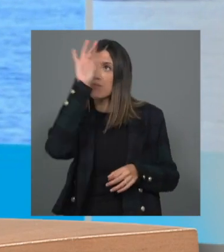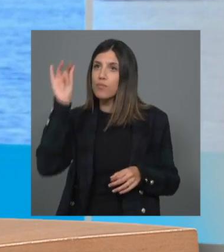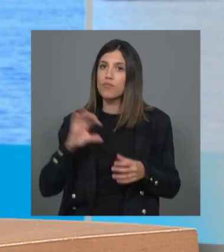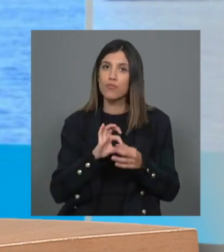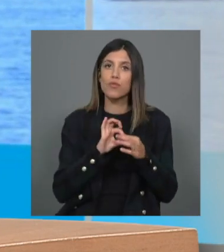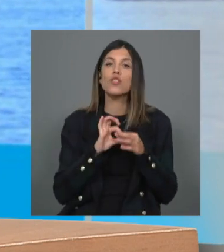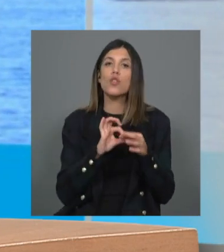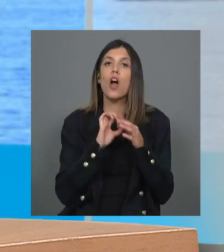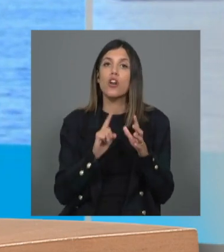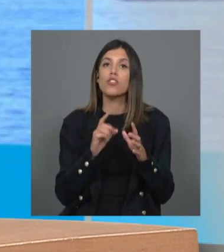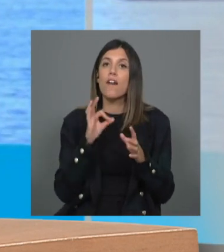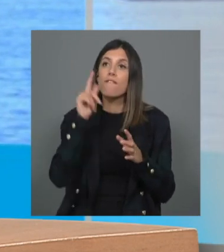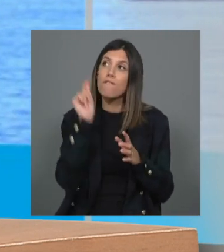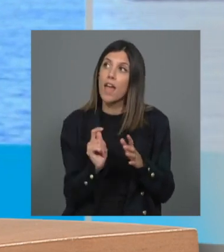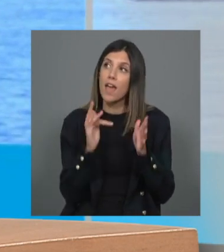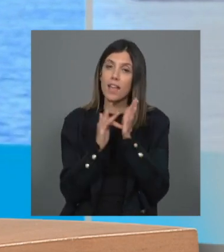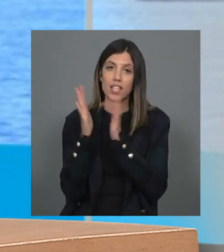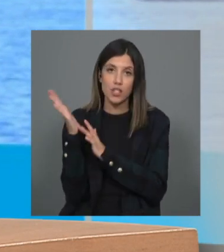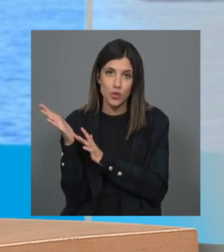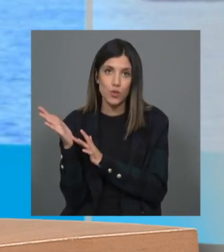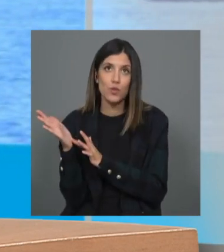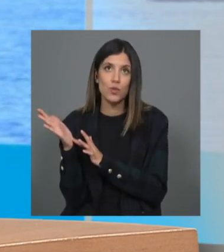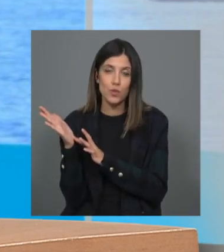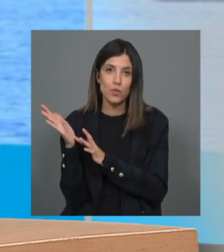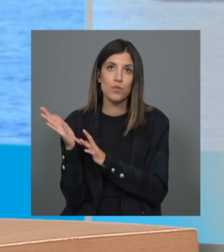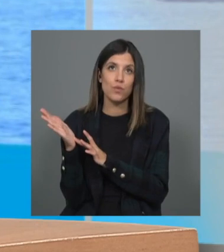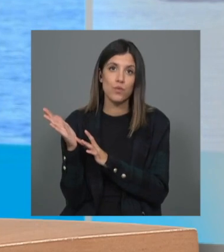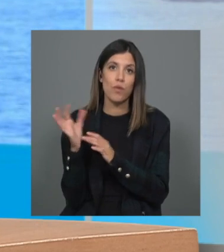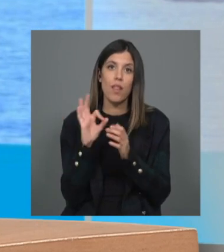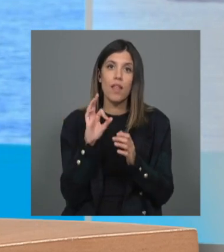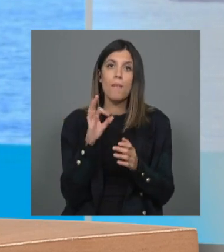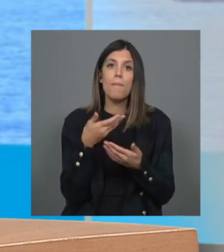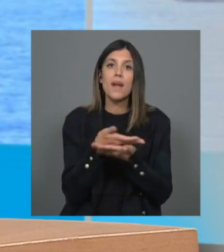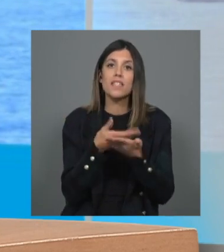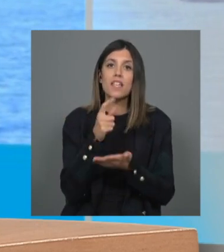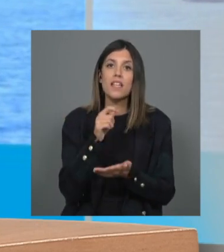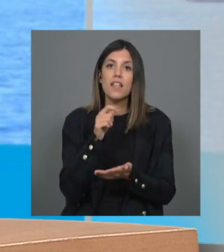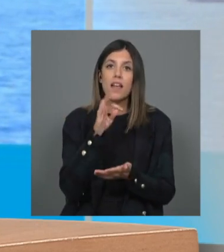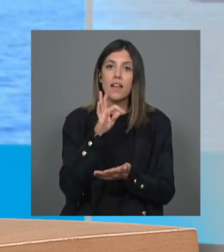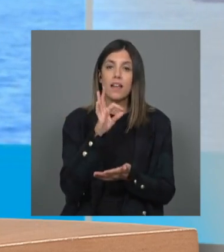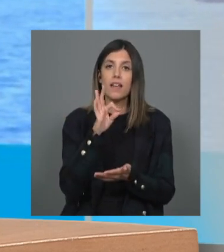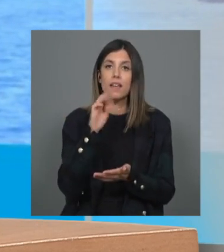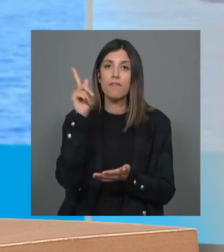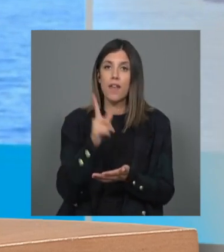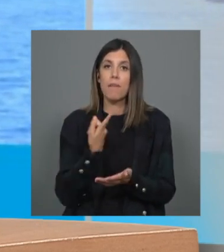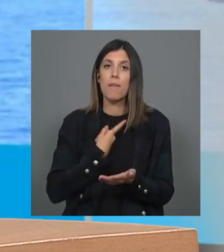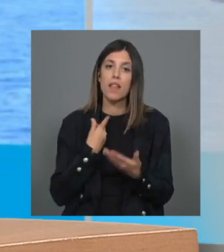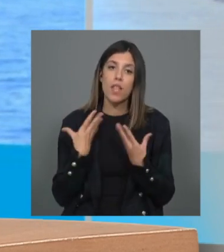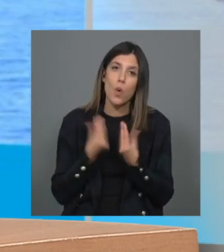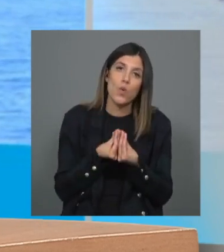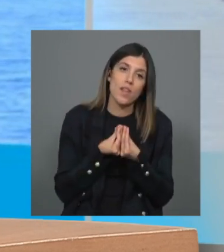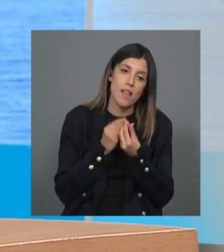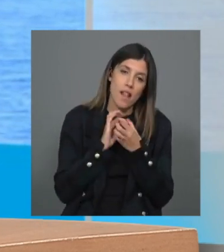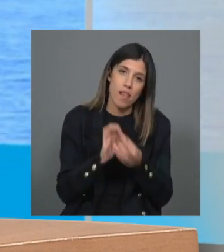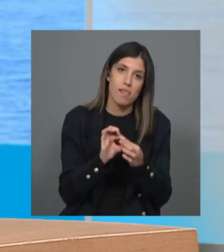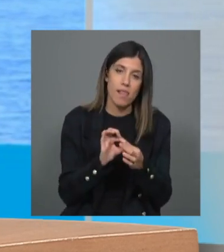Cristo, que é a fé em Cristo, e no fundo é essa partilha de fé comum que no fundo nos deve unir e que esta Jornada Diocesana